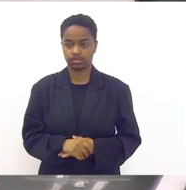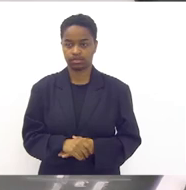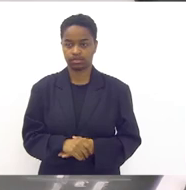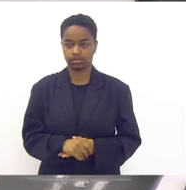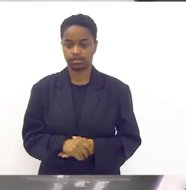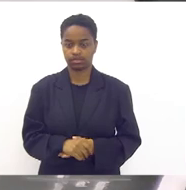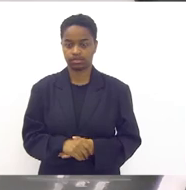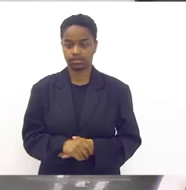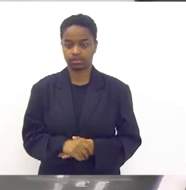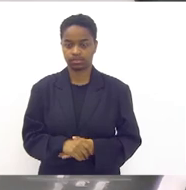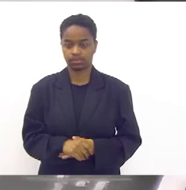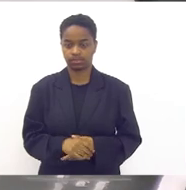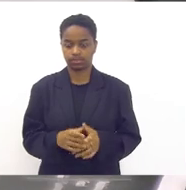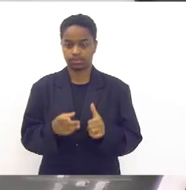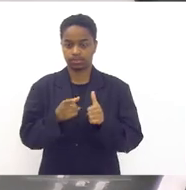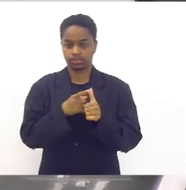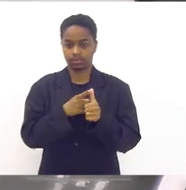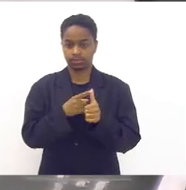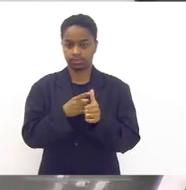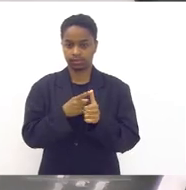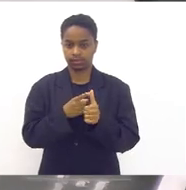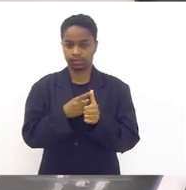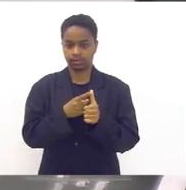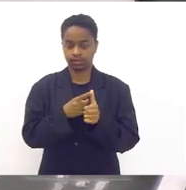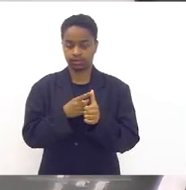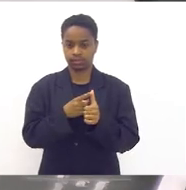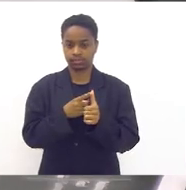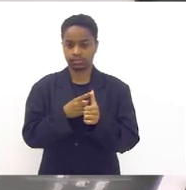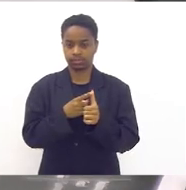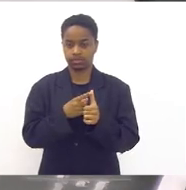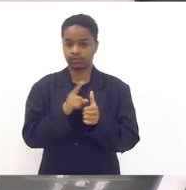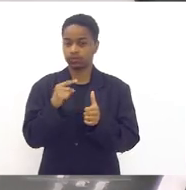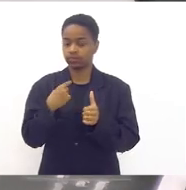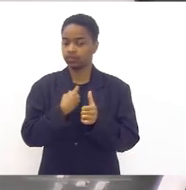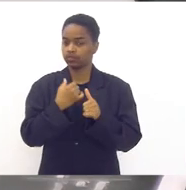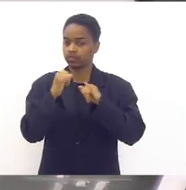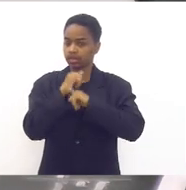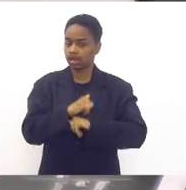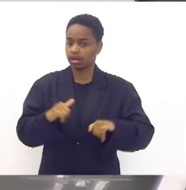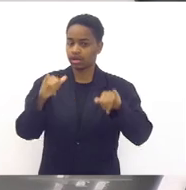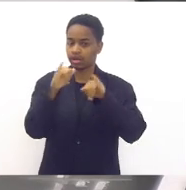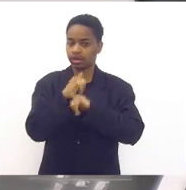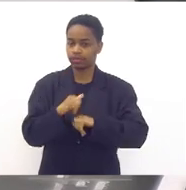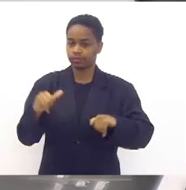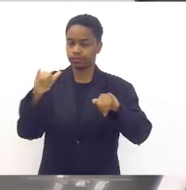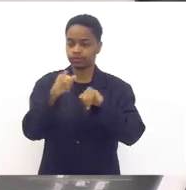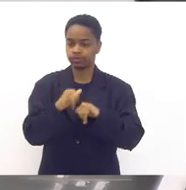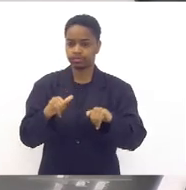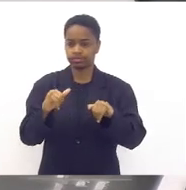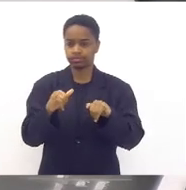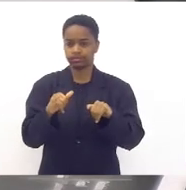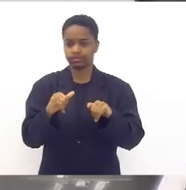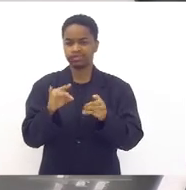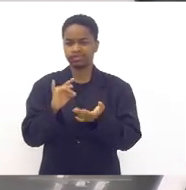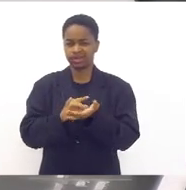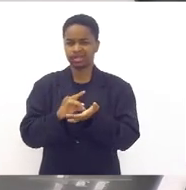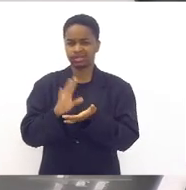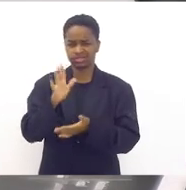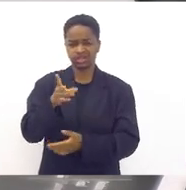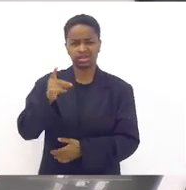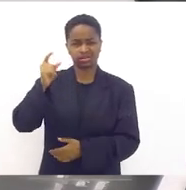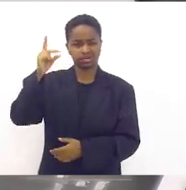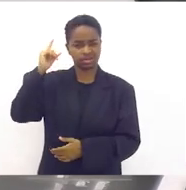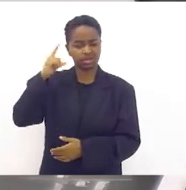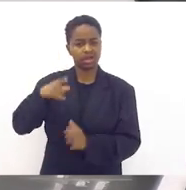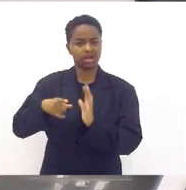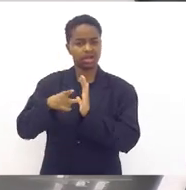E o primeiro deles é esse, que a gente vem alertando, aliás, desde antes de